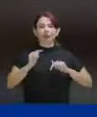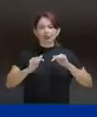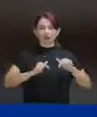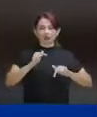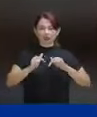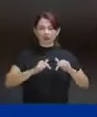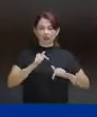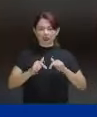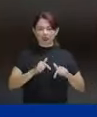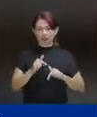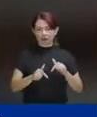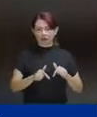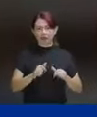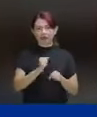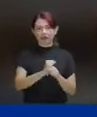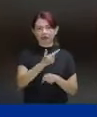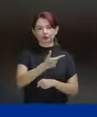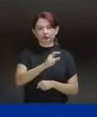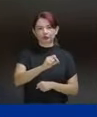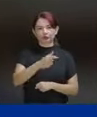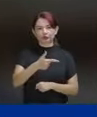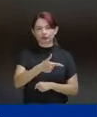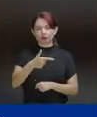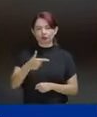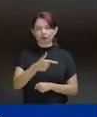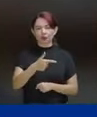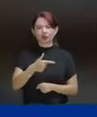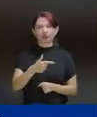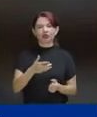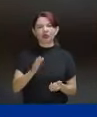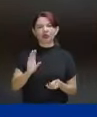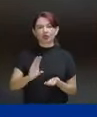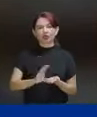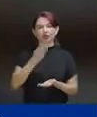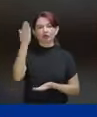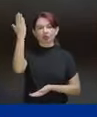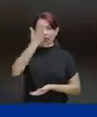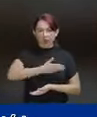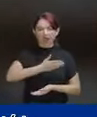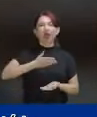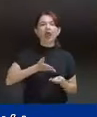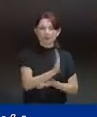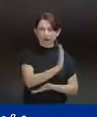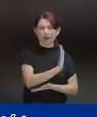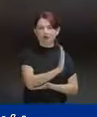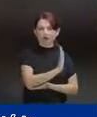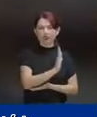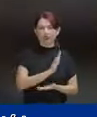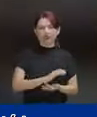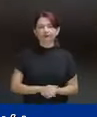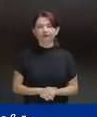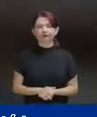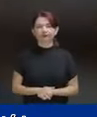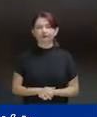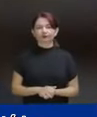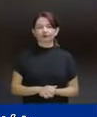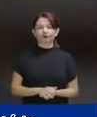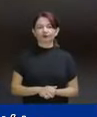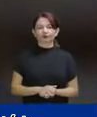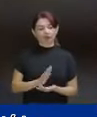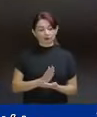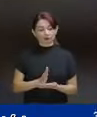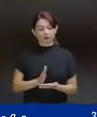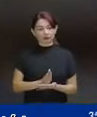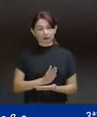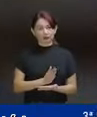na juíza As Paula contas Santos. elas foram julgadas aprovadas com ressalvas pelo acordo TRE-Amapá 8226. O